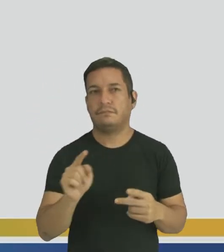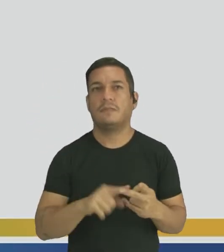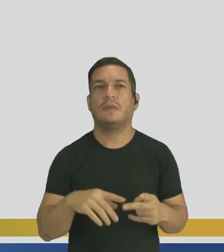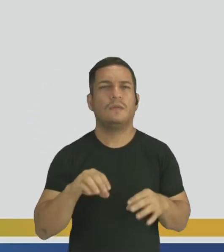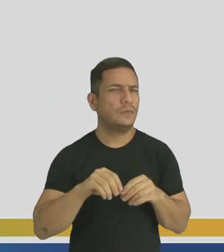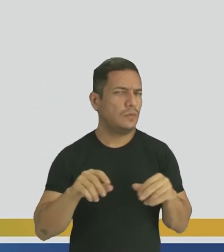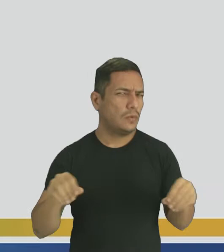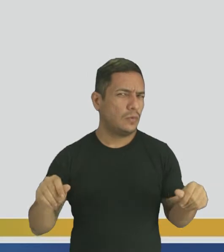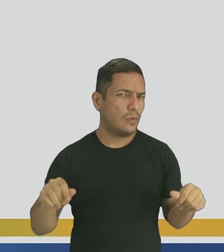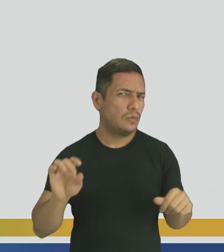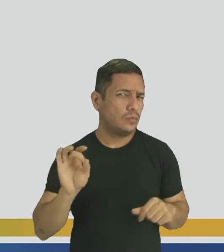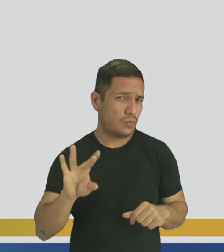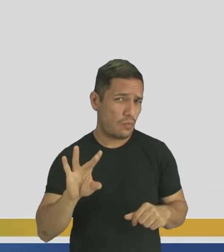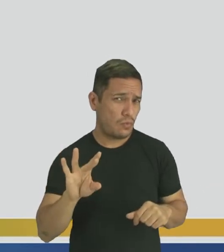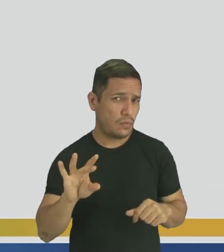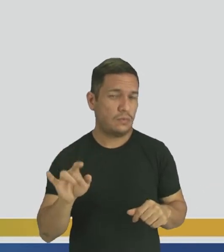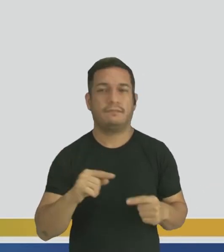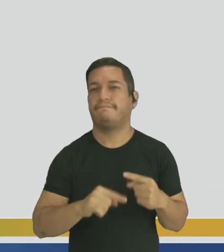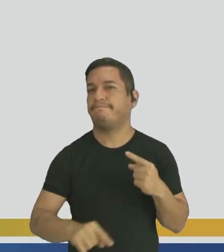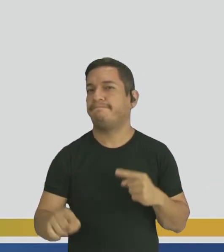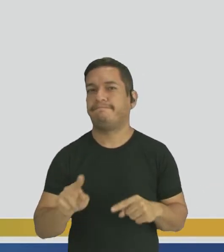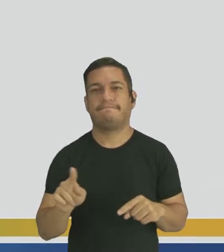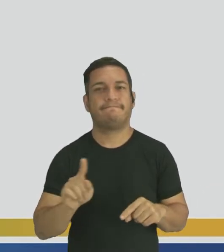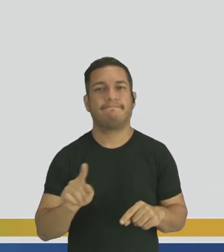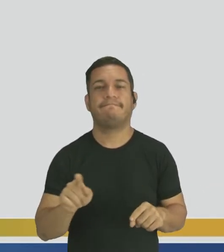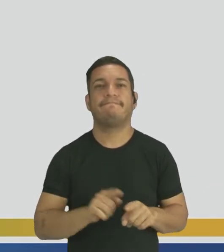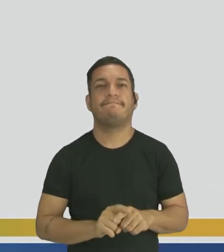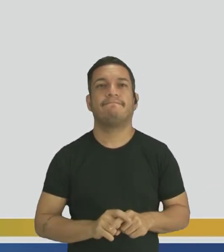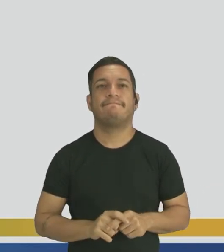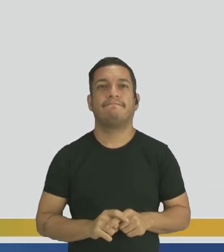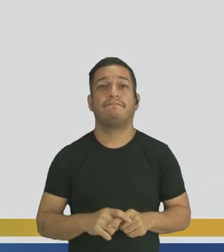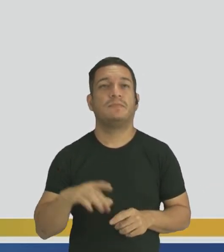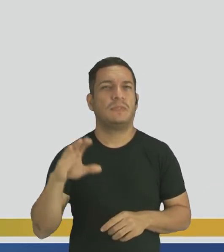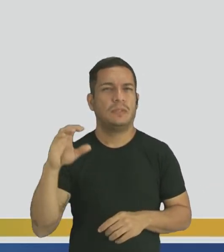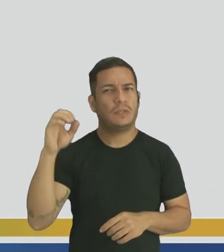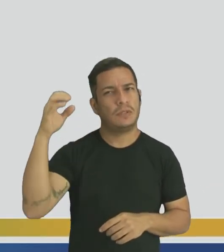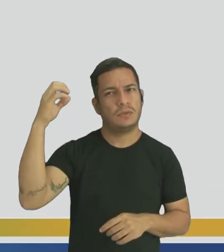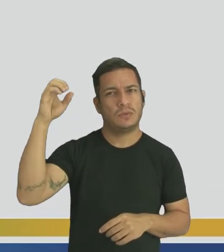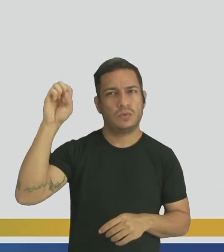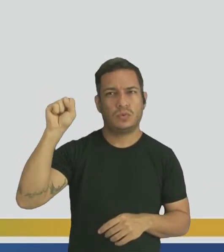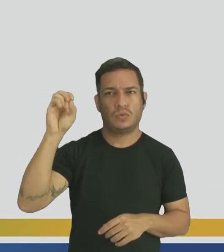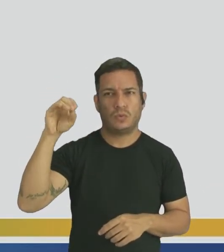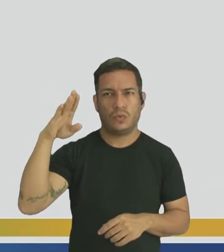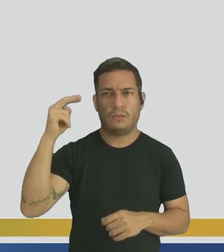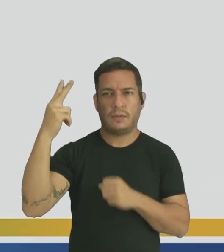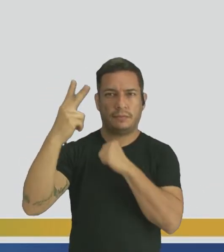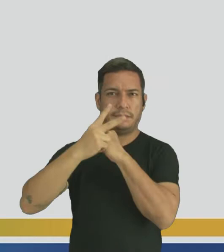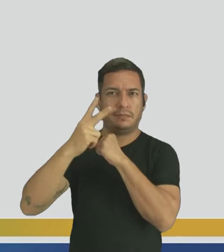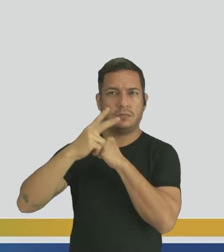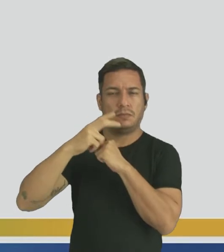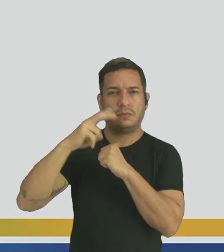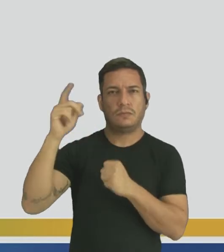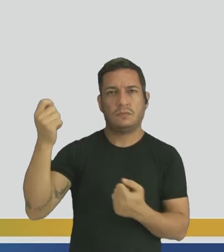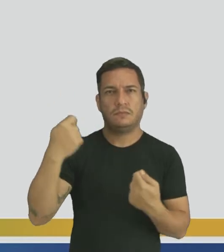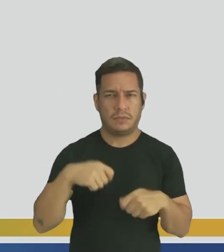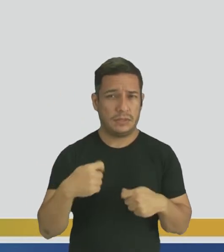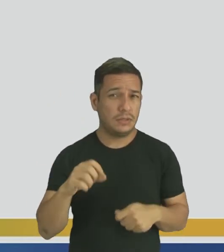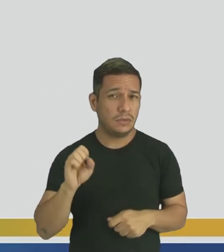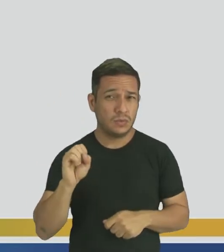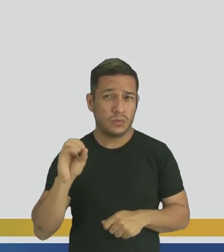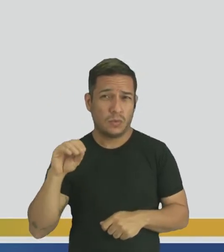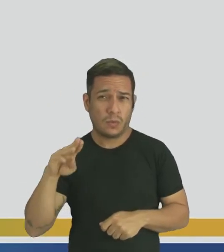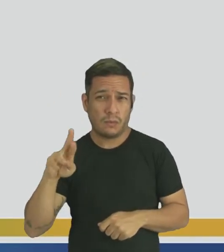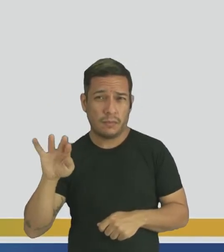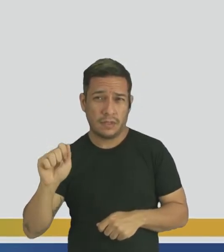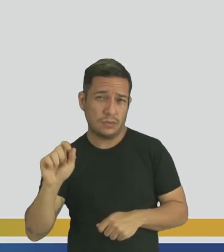que foi só o solo? Não, não foi só o solo. Será que foi sombra? A planta só precisa receber